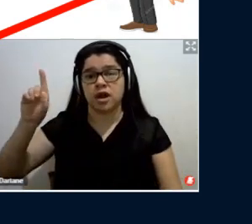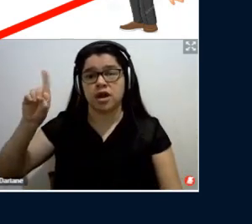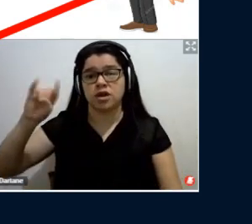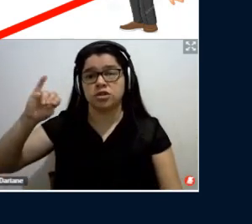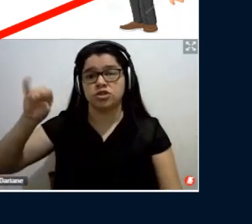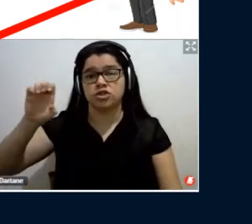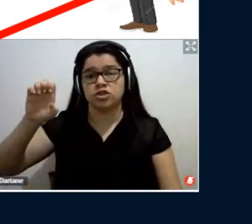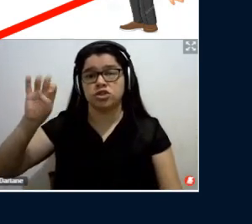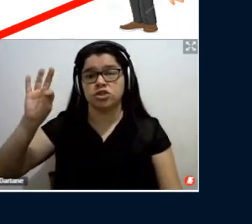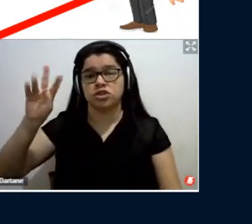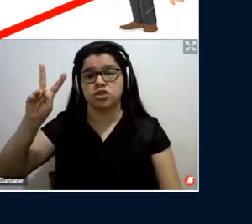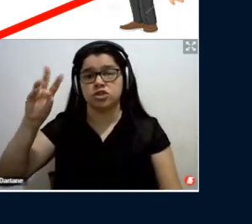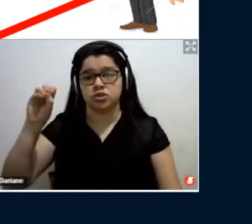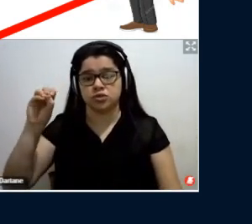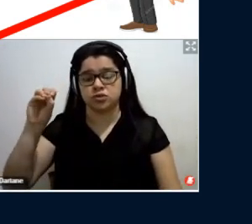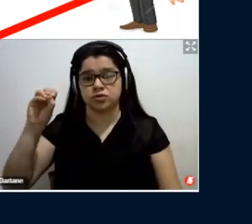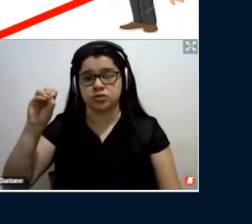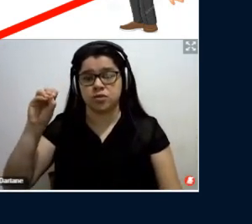substantivo.